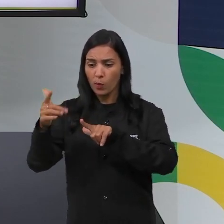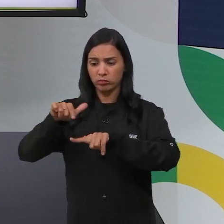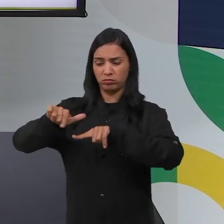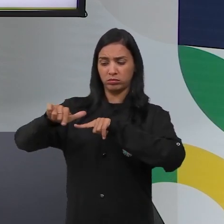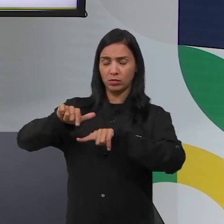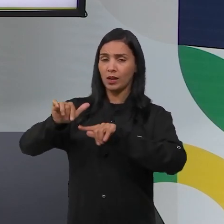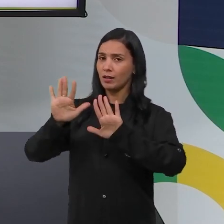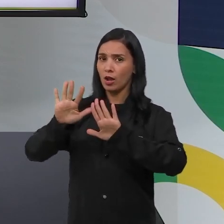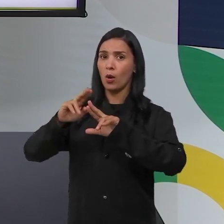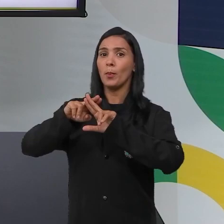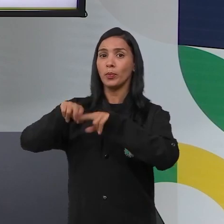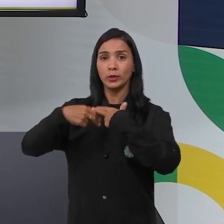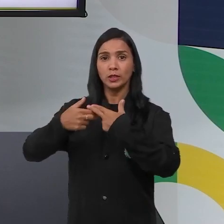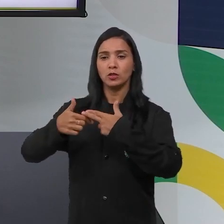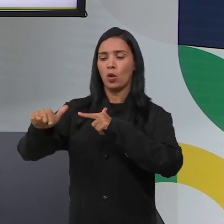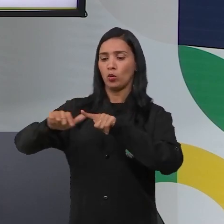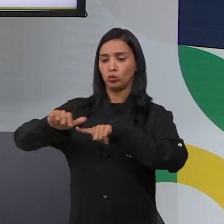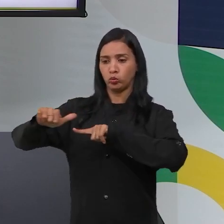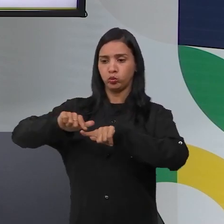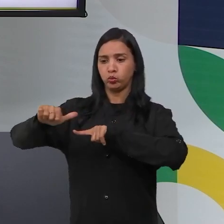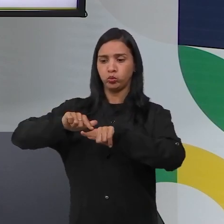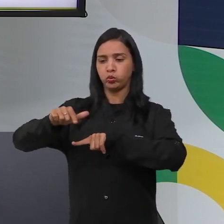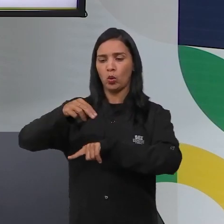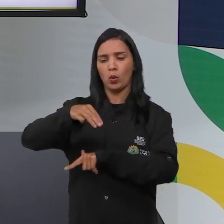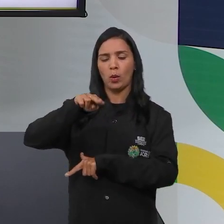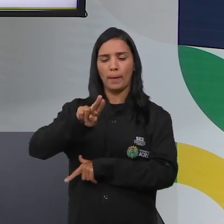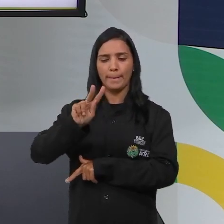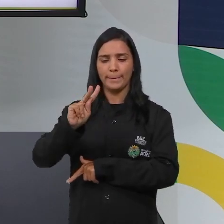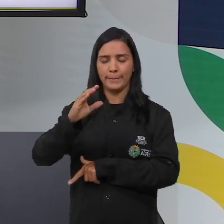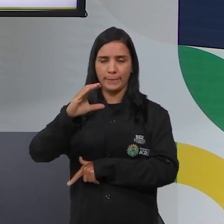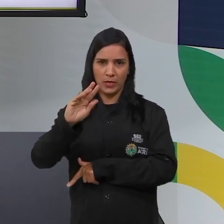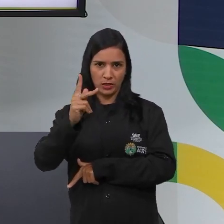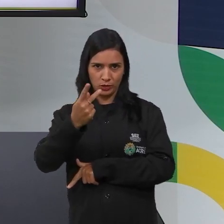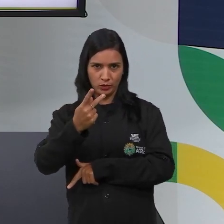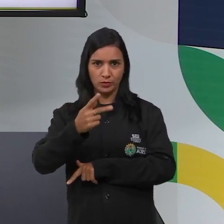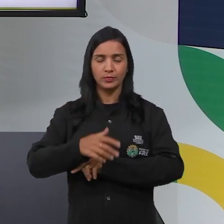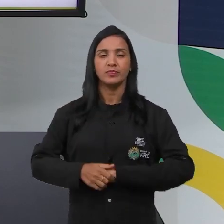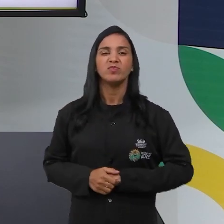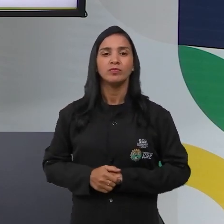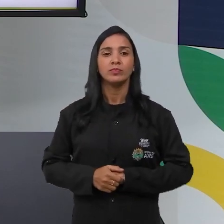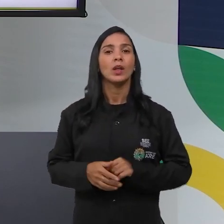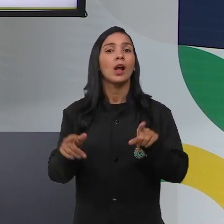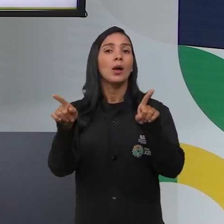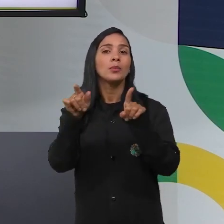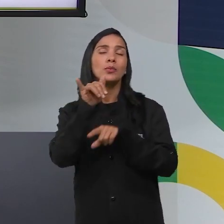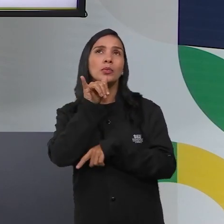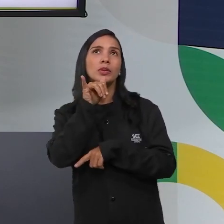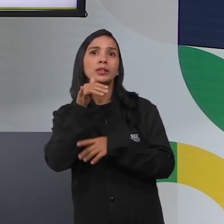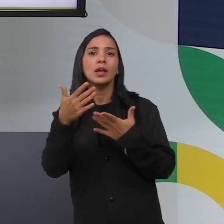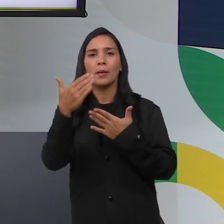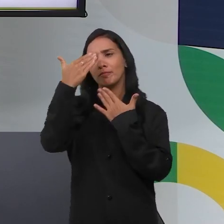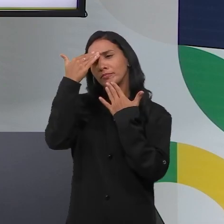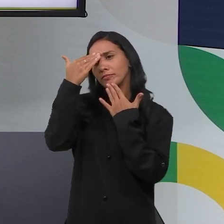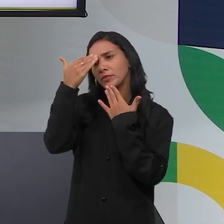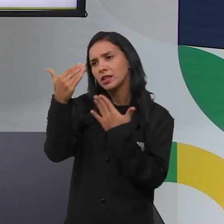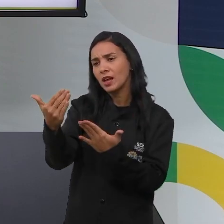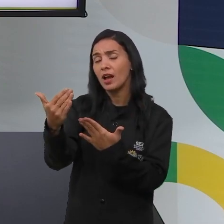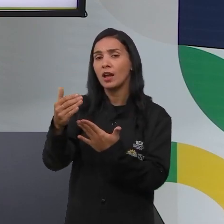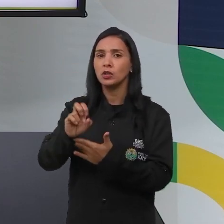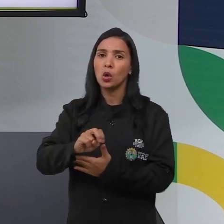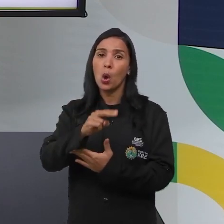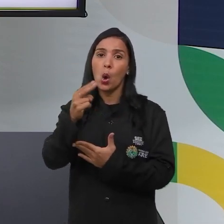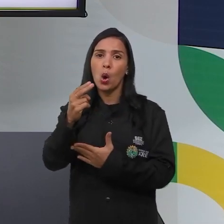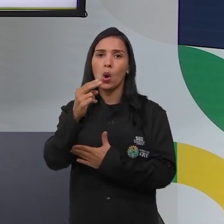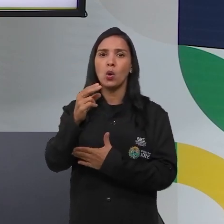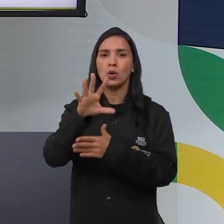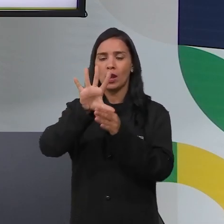muito, nesse caso, much, né? Também temos o exemplo do muito obrigado ou muito obrigada, que as pessoas